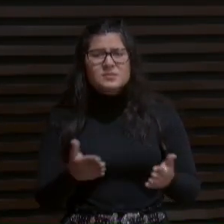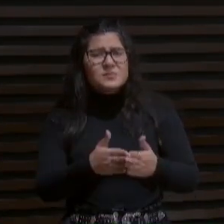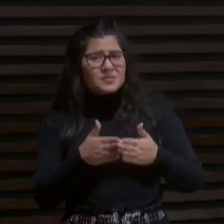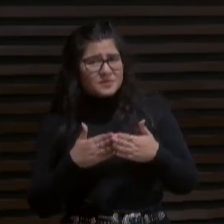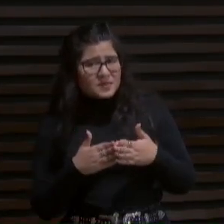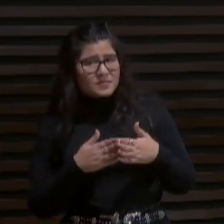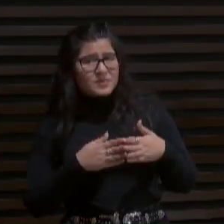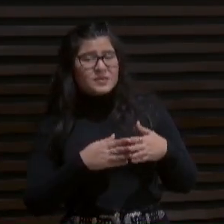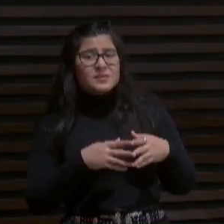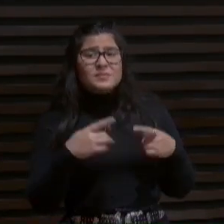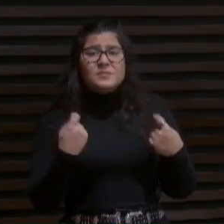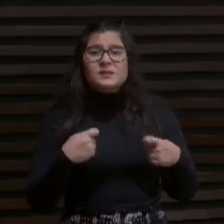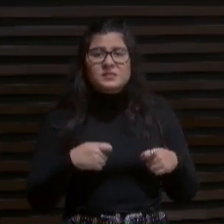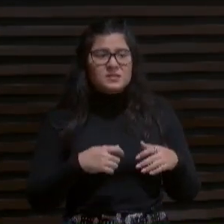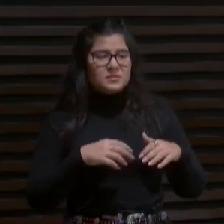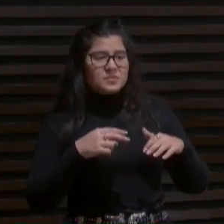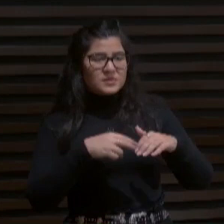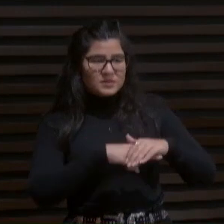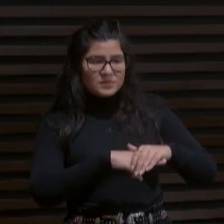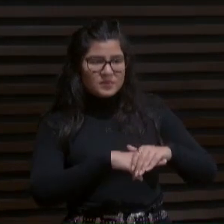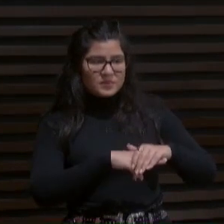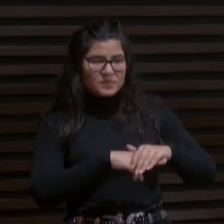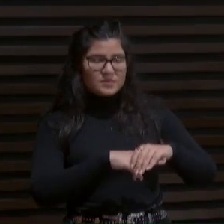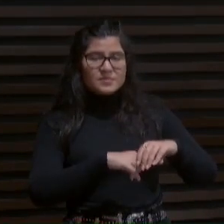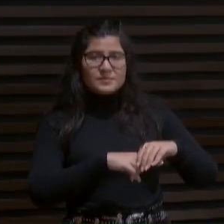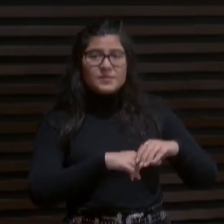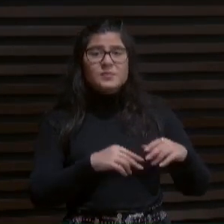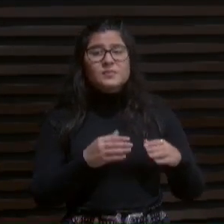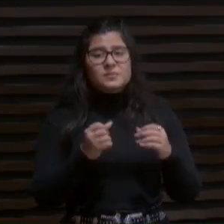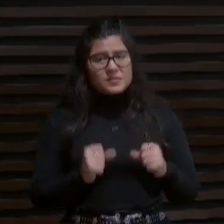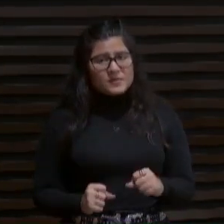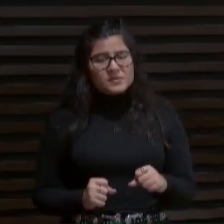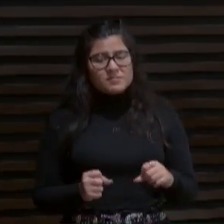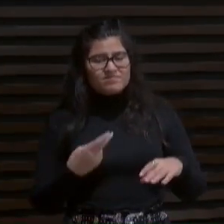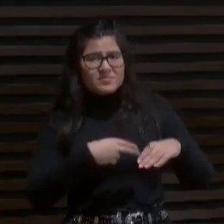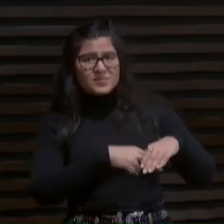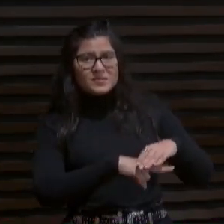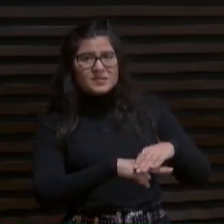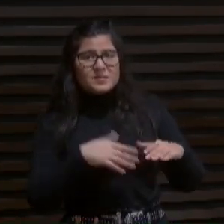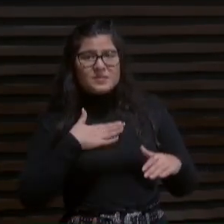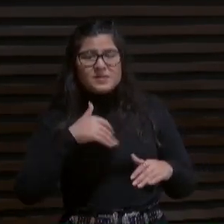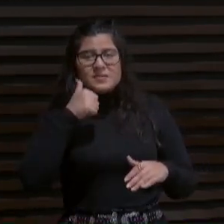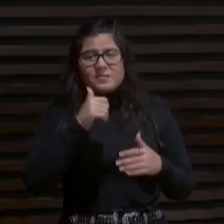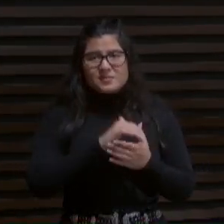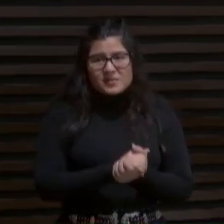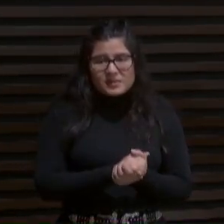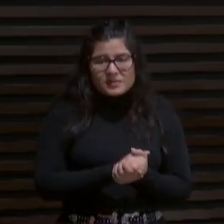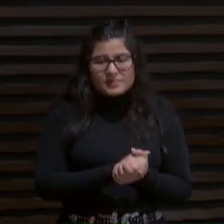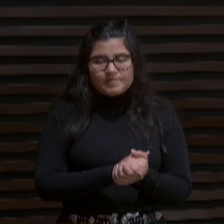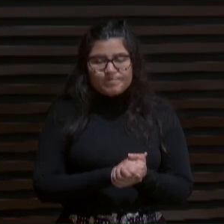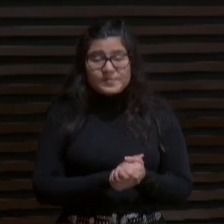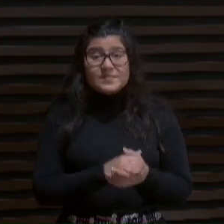uma sepultura na terra de vocês, para que eu possa sepultar minha falecida mulher. Abraão então quis aqui uma sepultura, ele